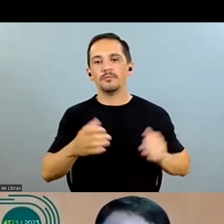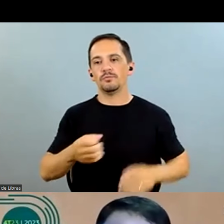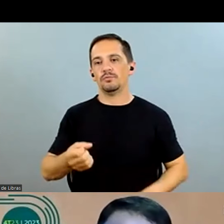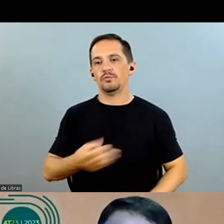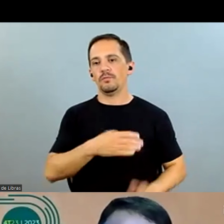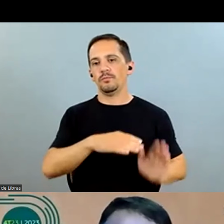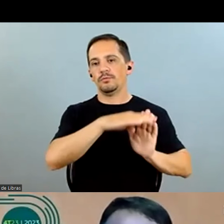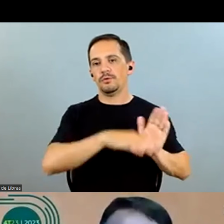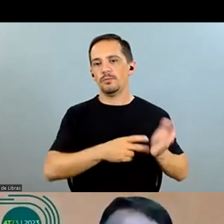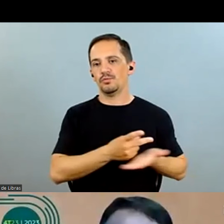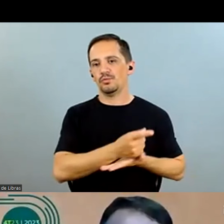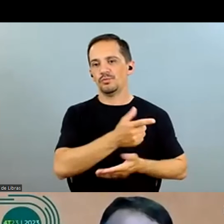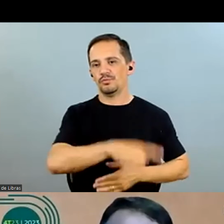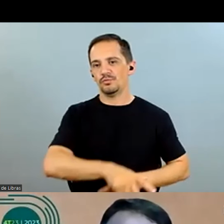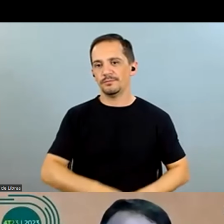eh